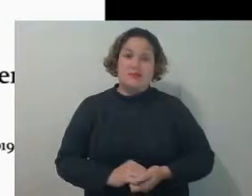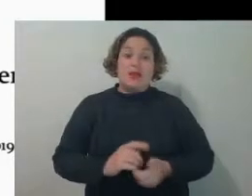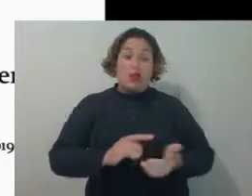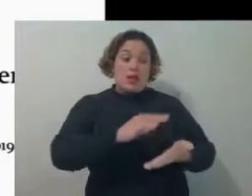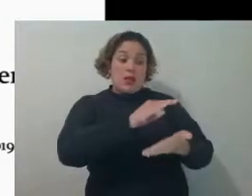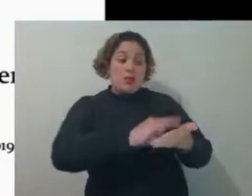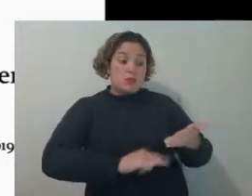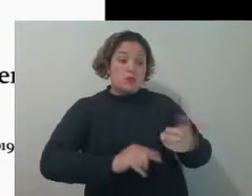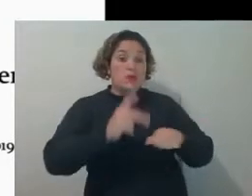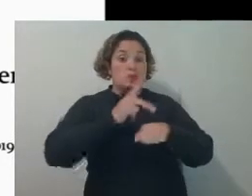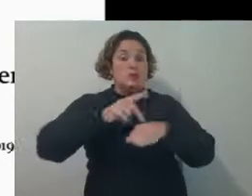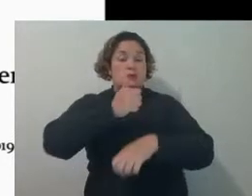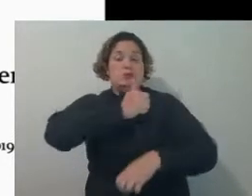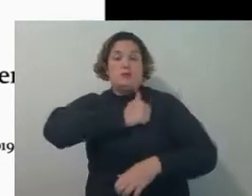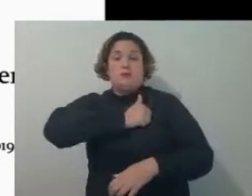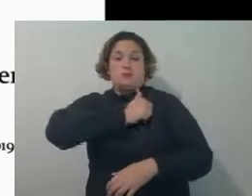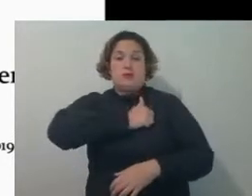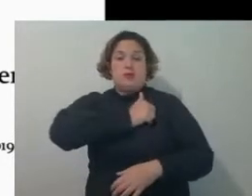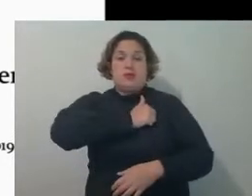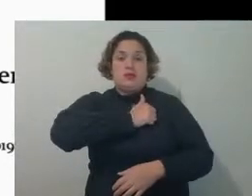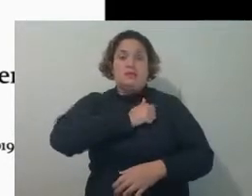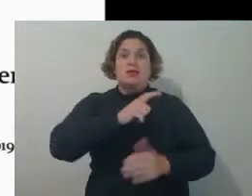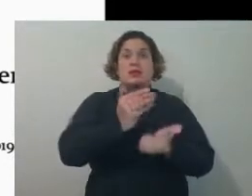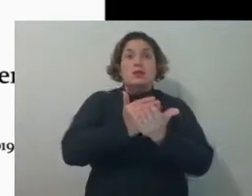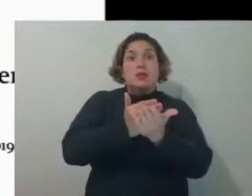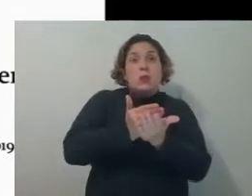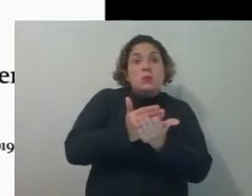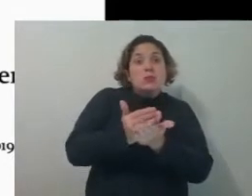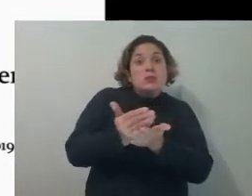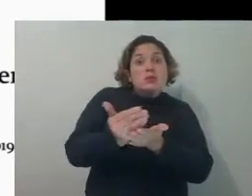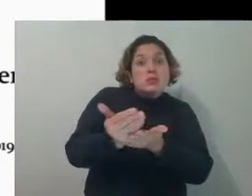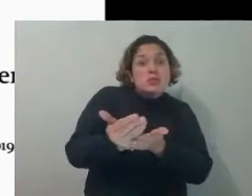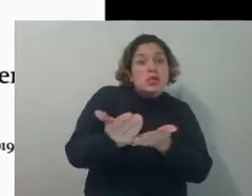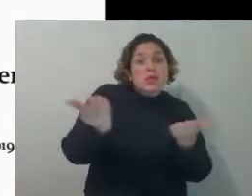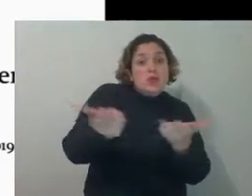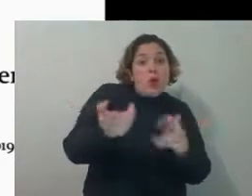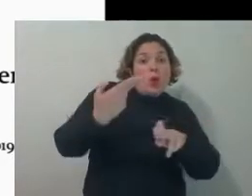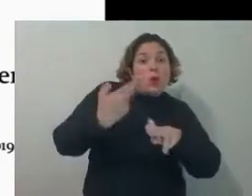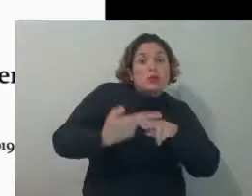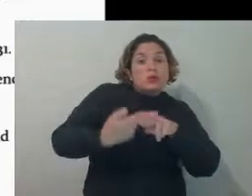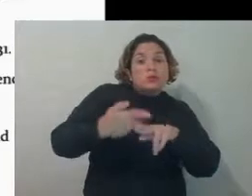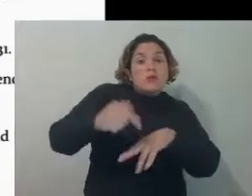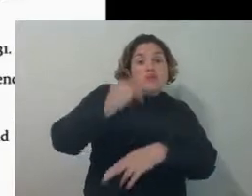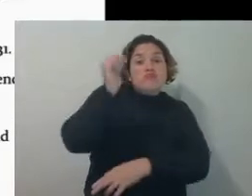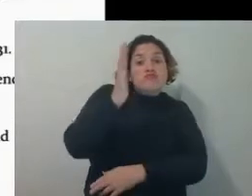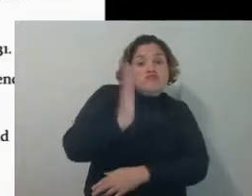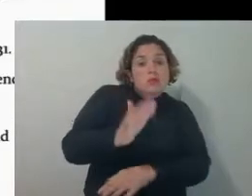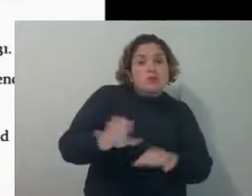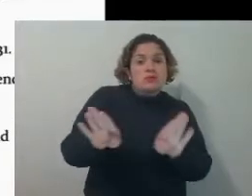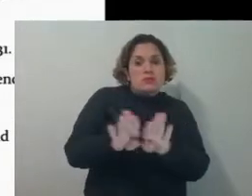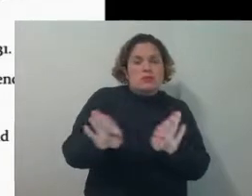protocolo canadense que está começando a ser utilizado agora.